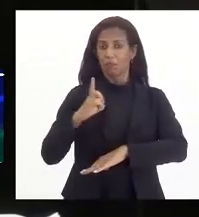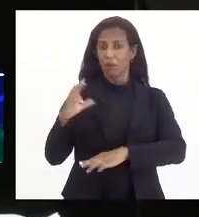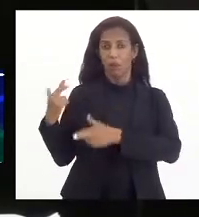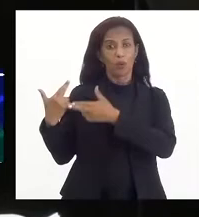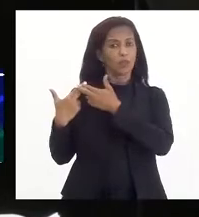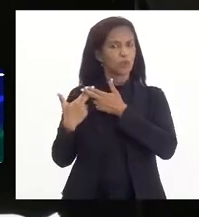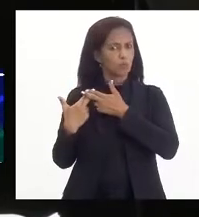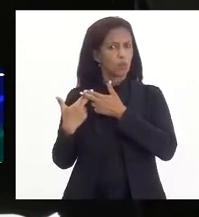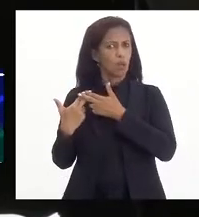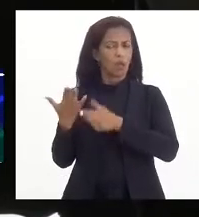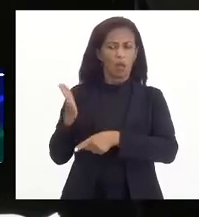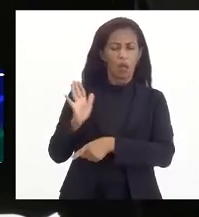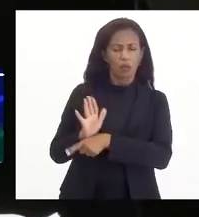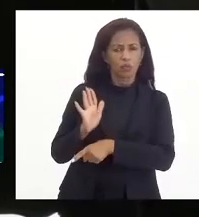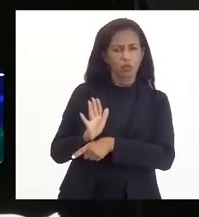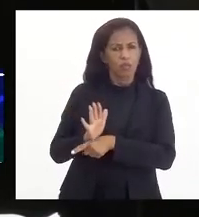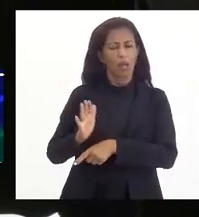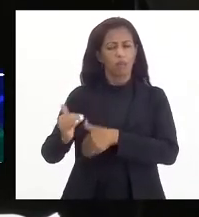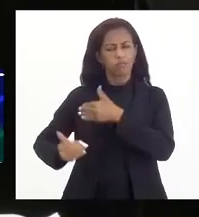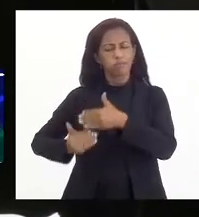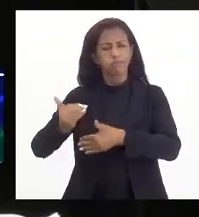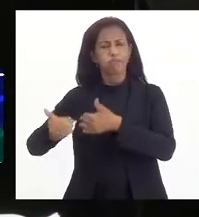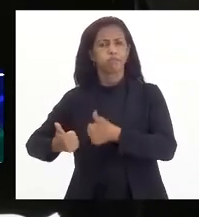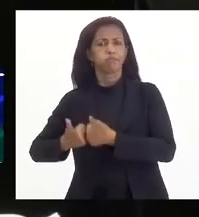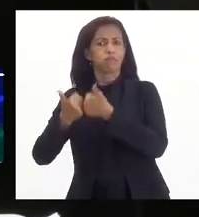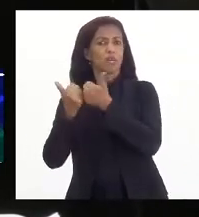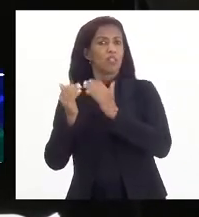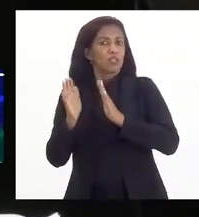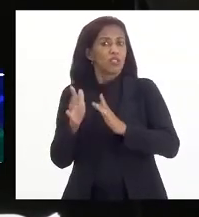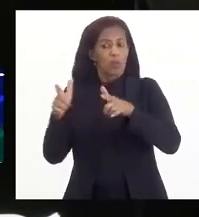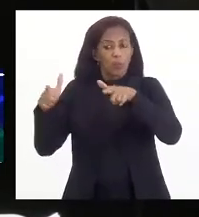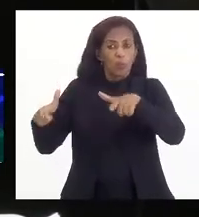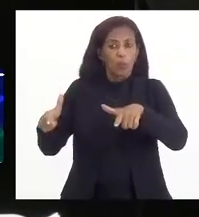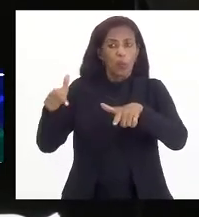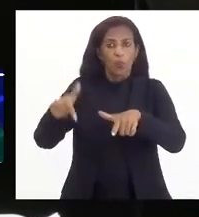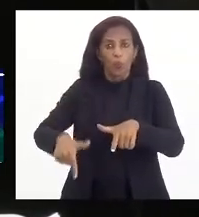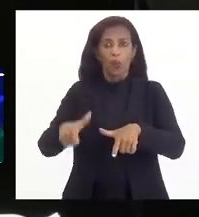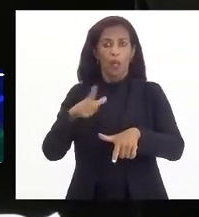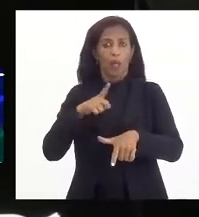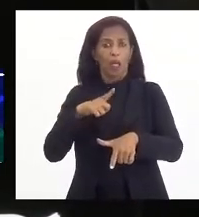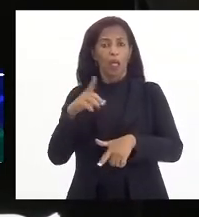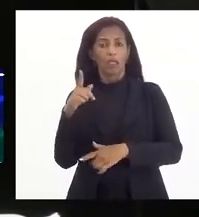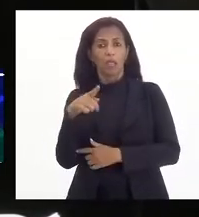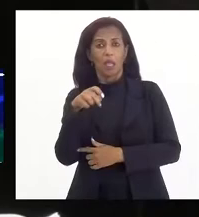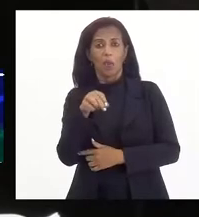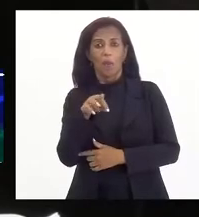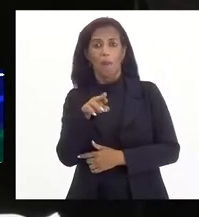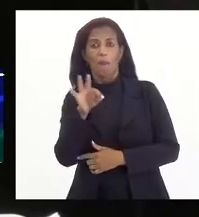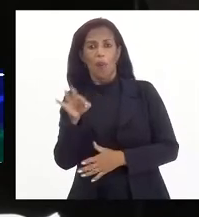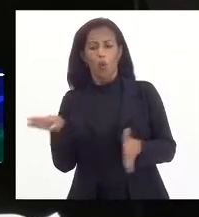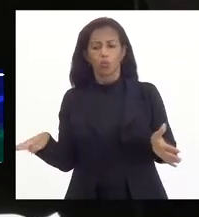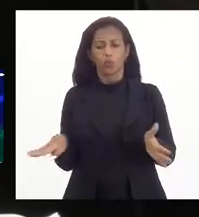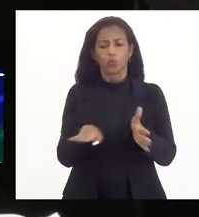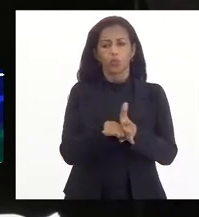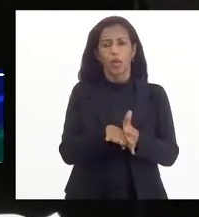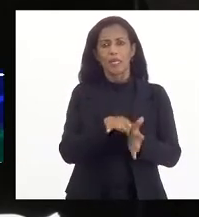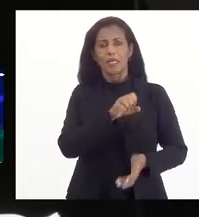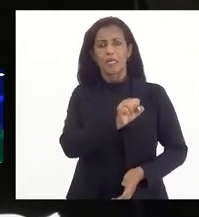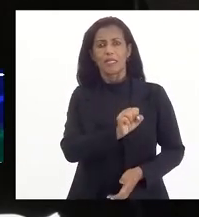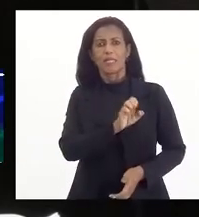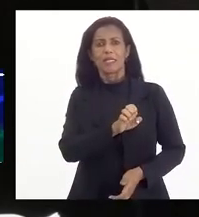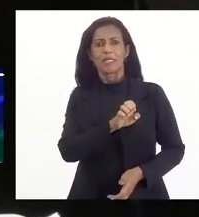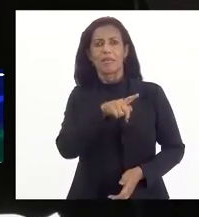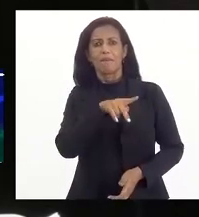responsabilidade ajuda a implementar já que lá na nossa região da zona leste nós temos o porto de Sepetiba nós temos o